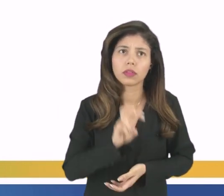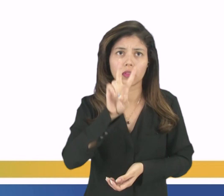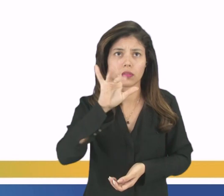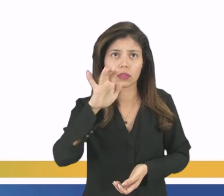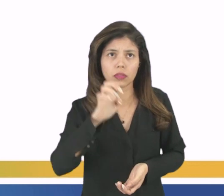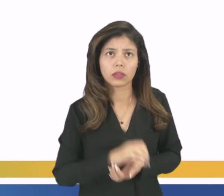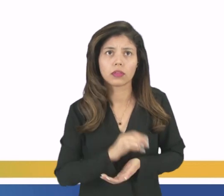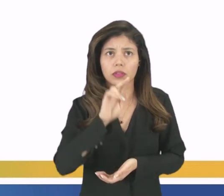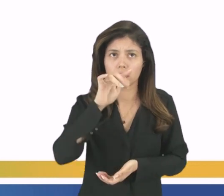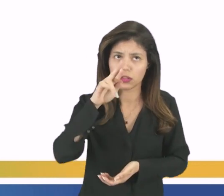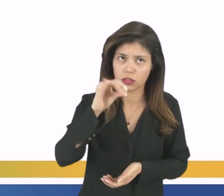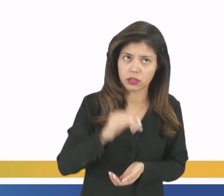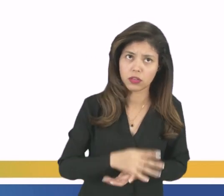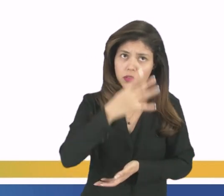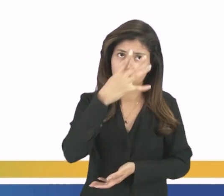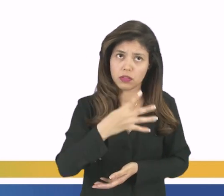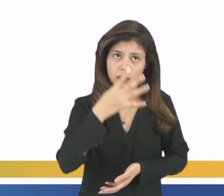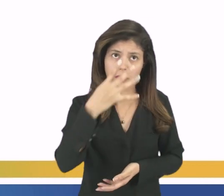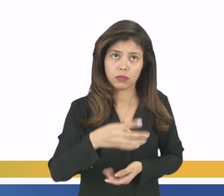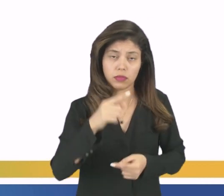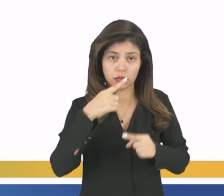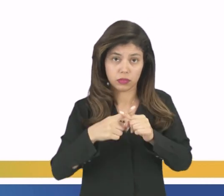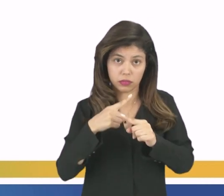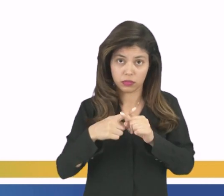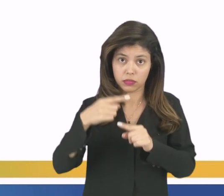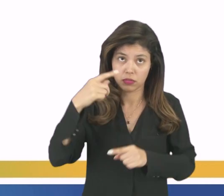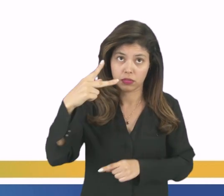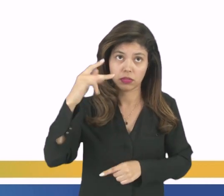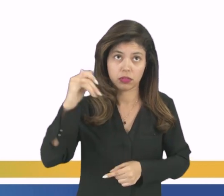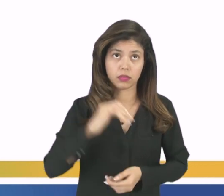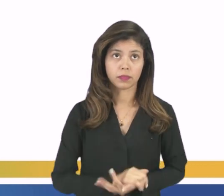da esfera, 4/3 de πr ao cubo.